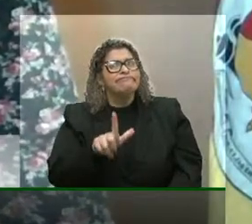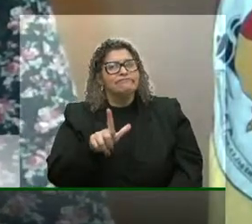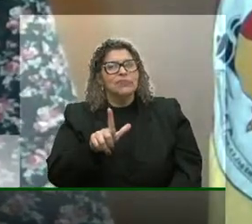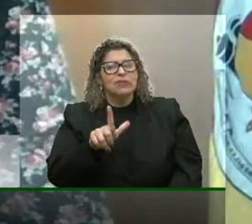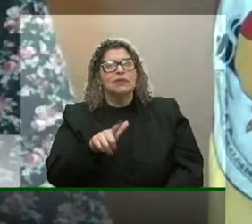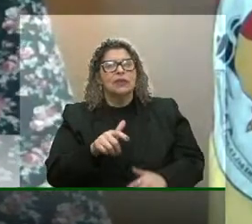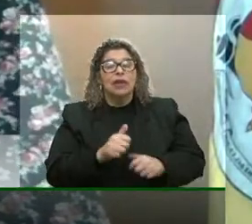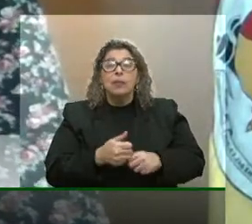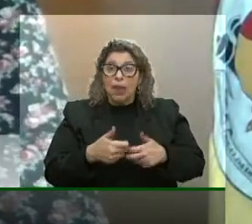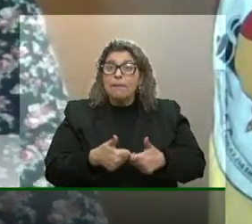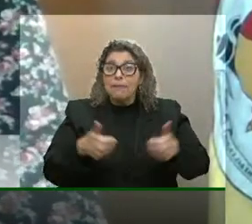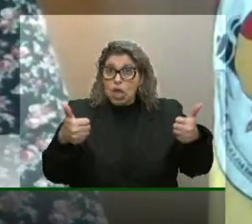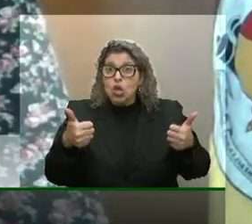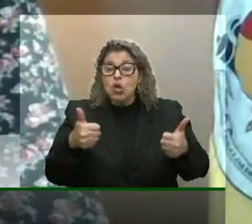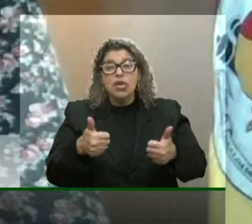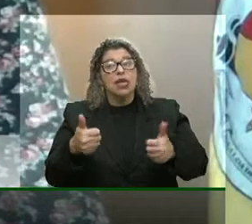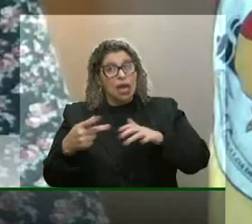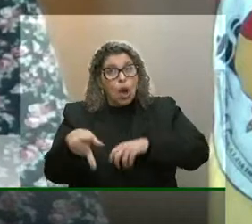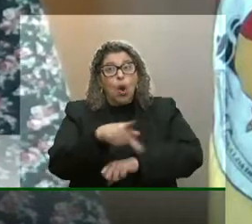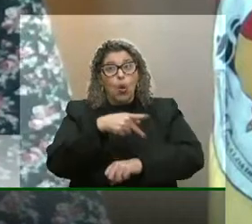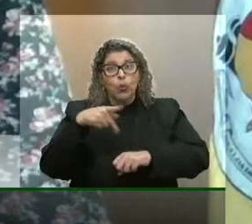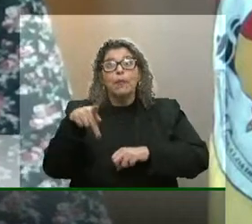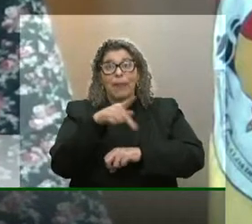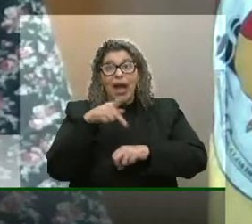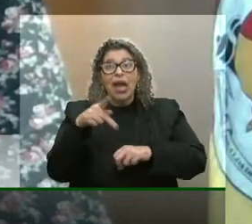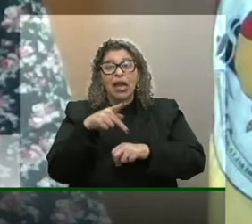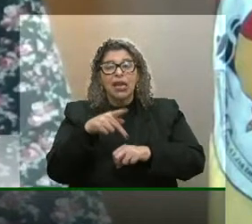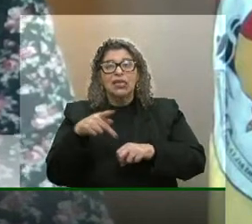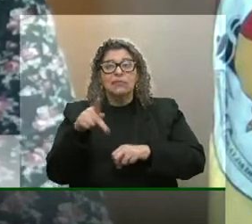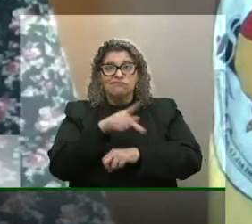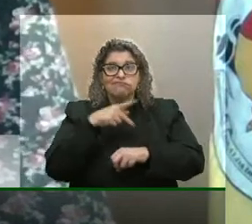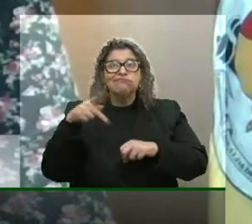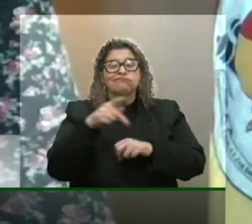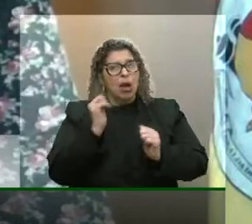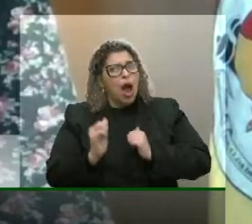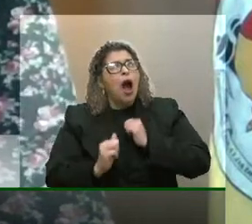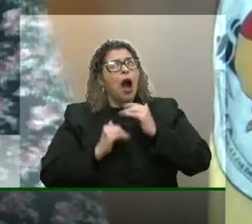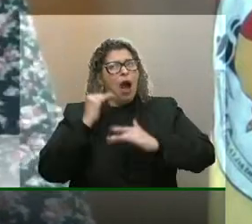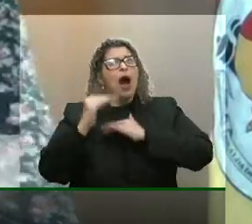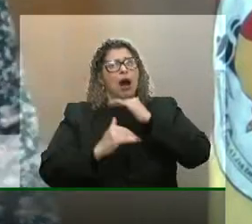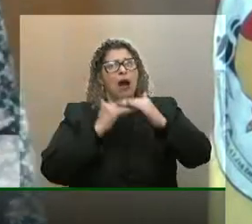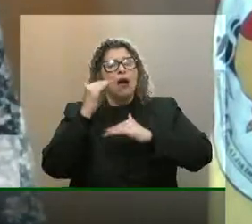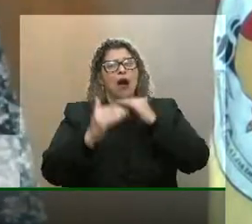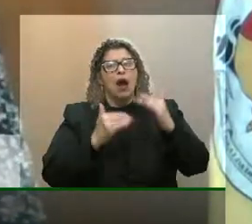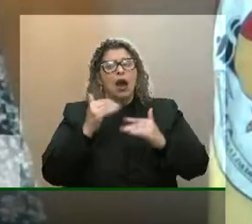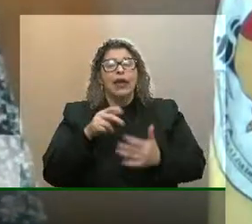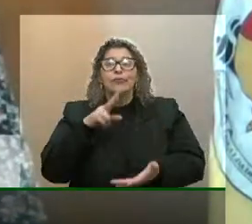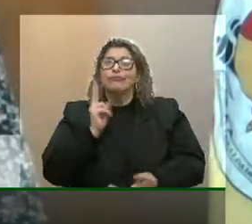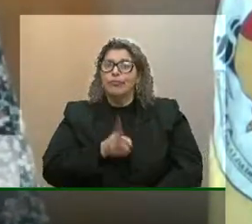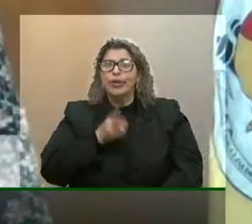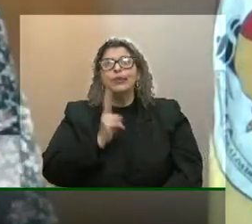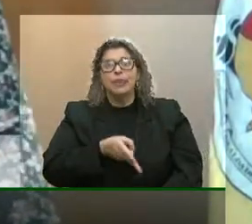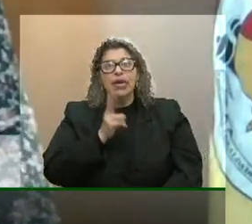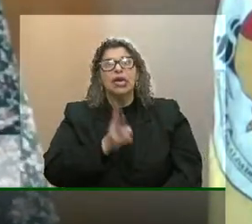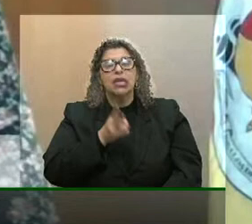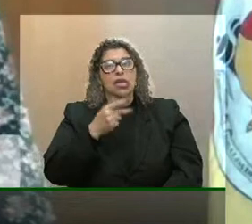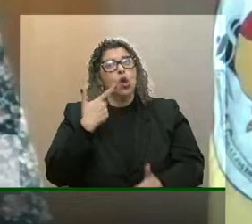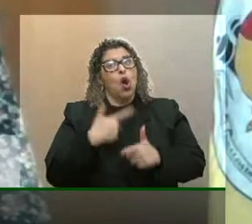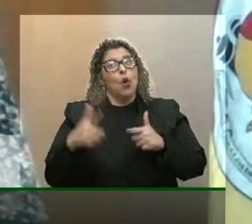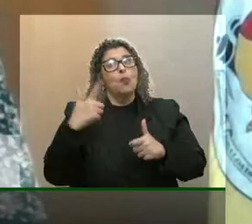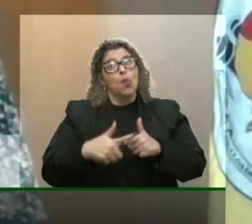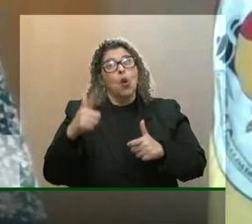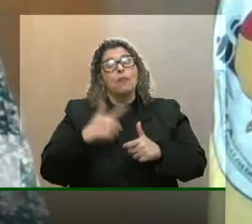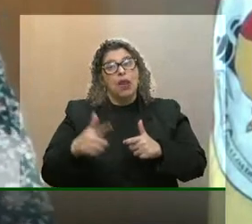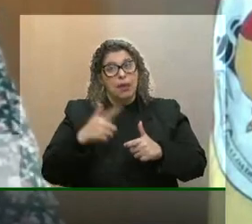de algumas melhorias em muitos países, incluindo em países desenvolvidos, eles permanecem um grande problema de